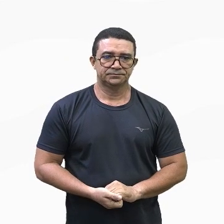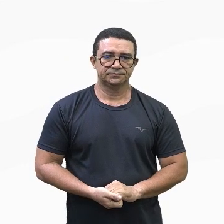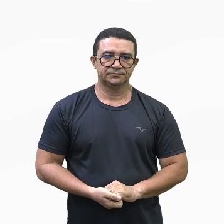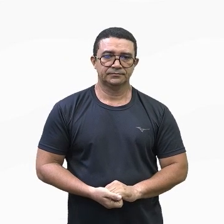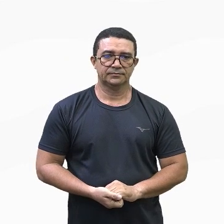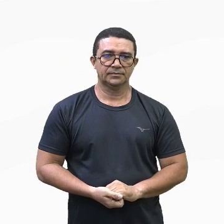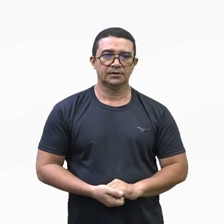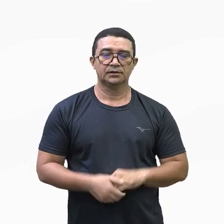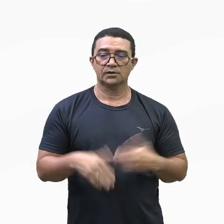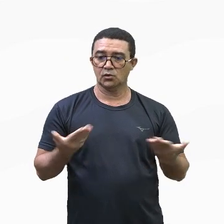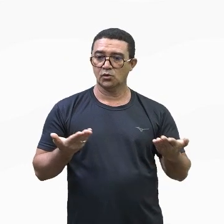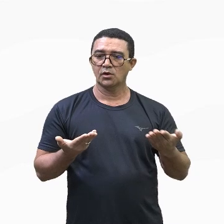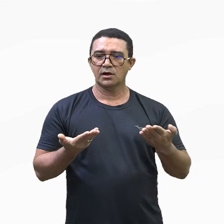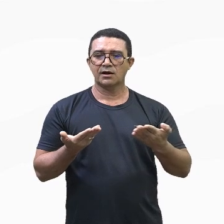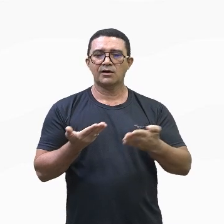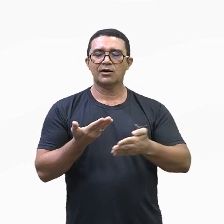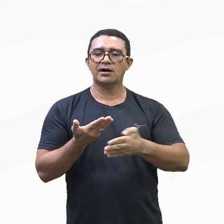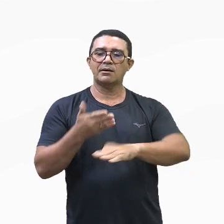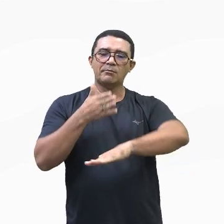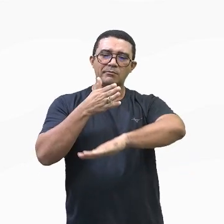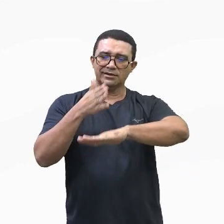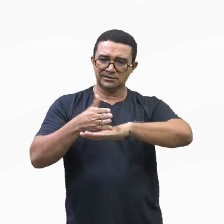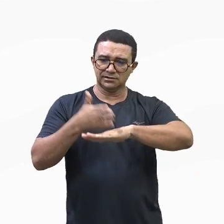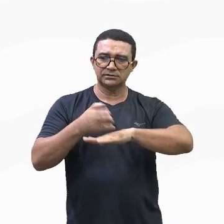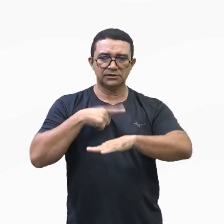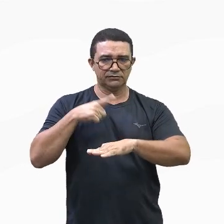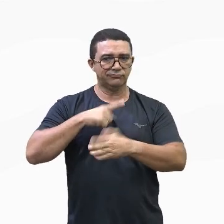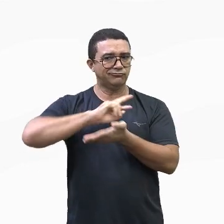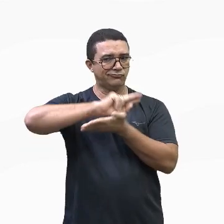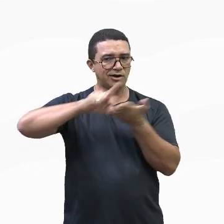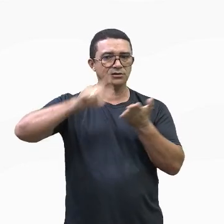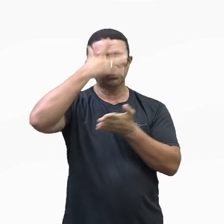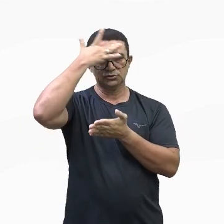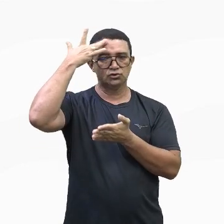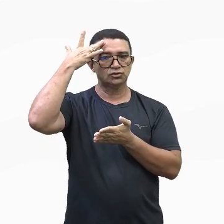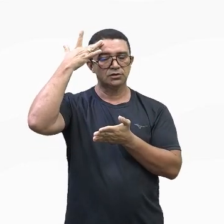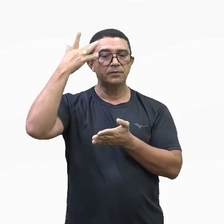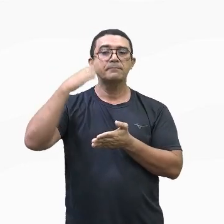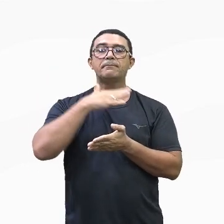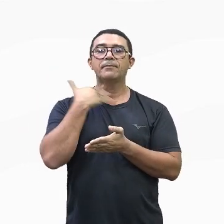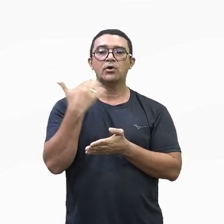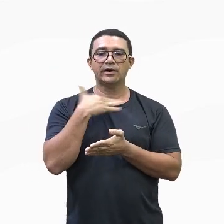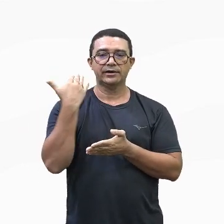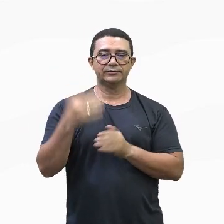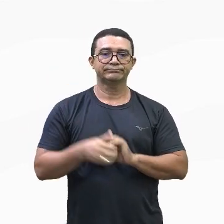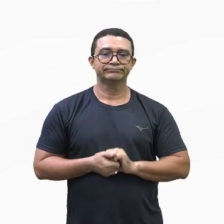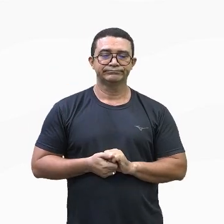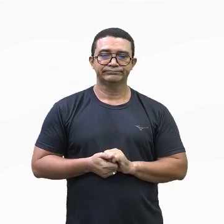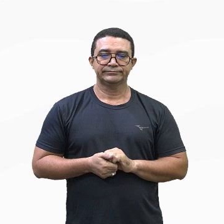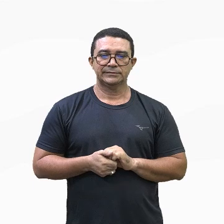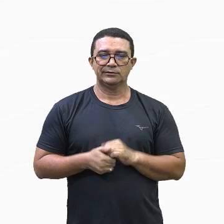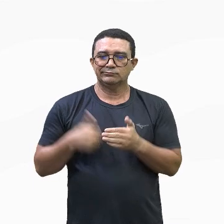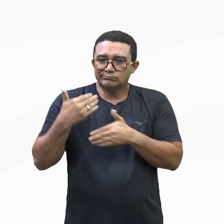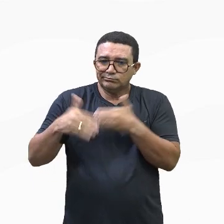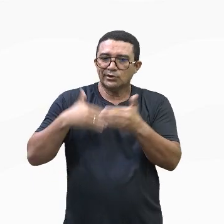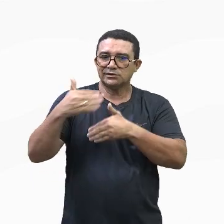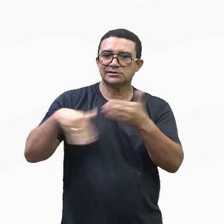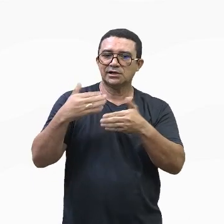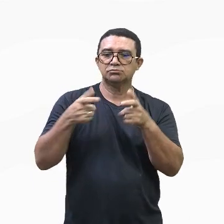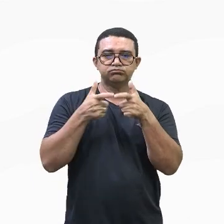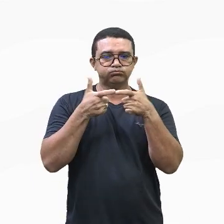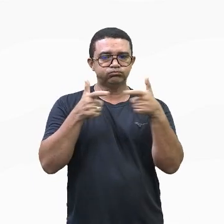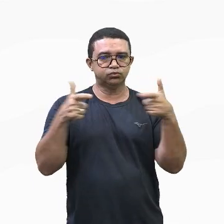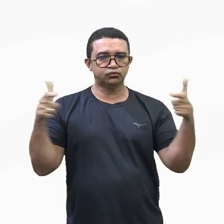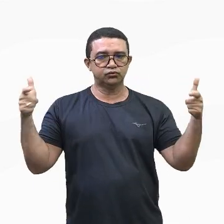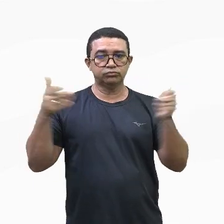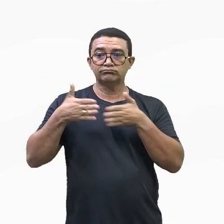na Idade Moderna houve um dos maiores genocídios da história humana. Em meio ao processo de expansão marítima,